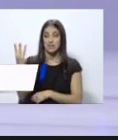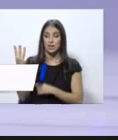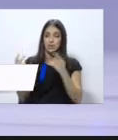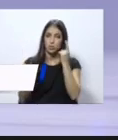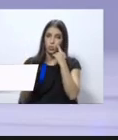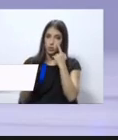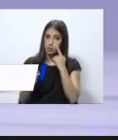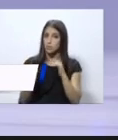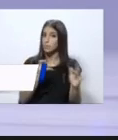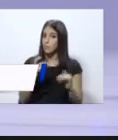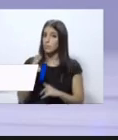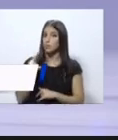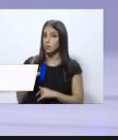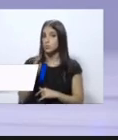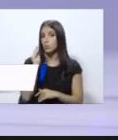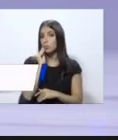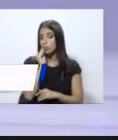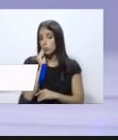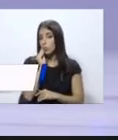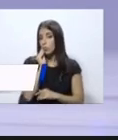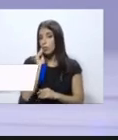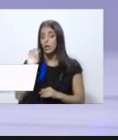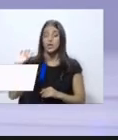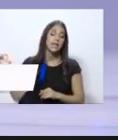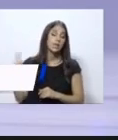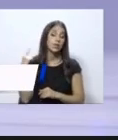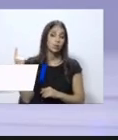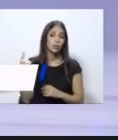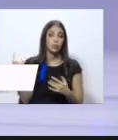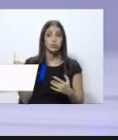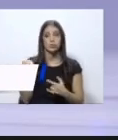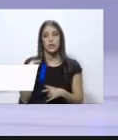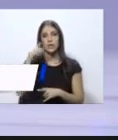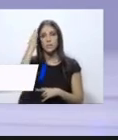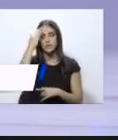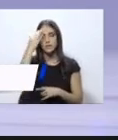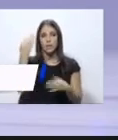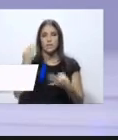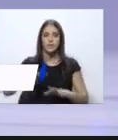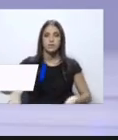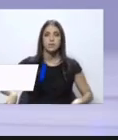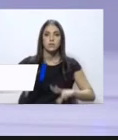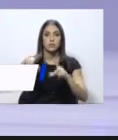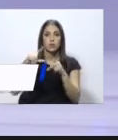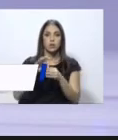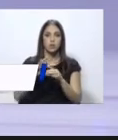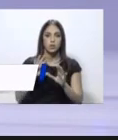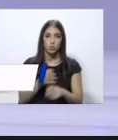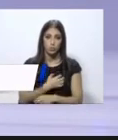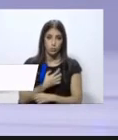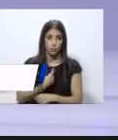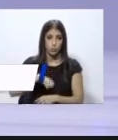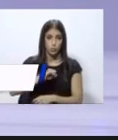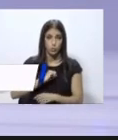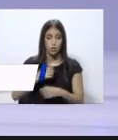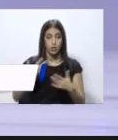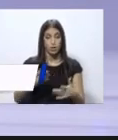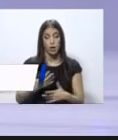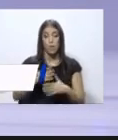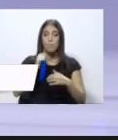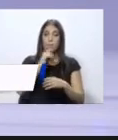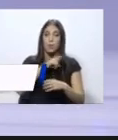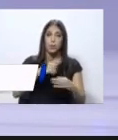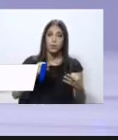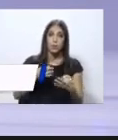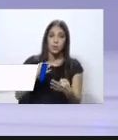português. E todos eles com capacidade de crescimento no nosso clube, agradando